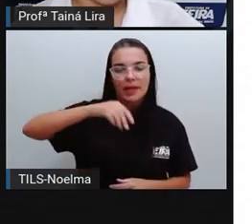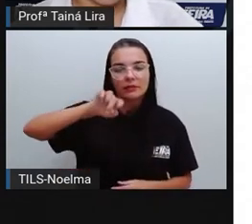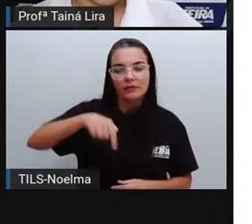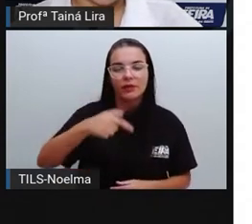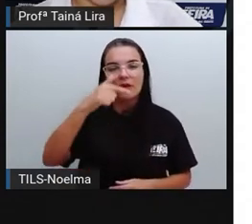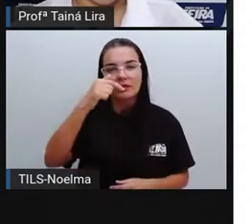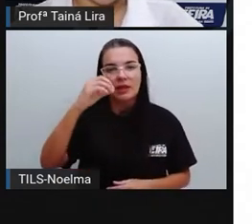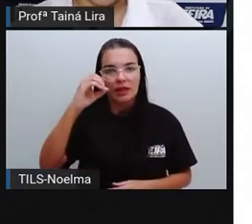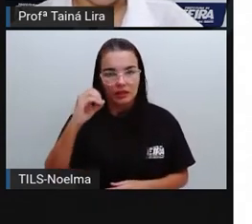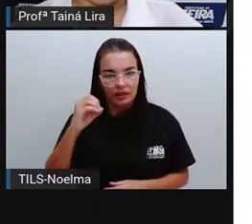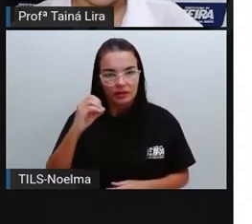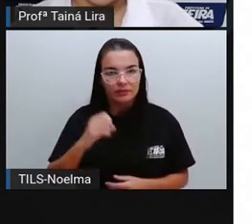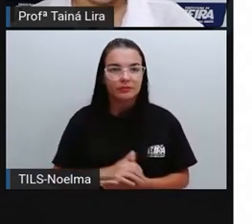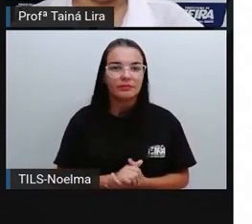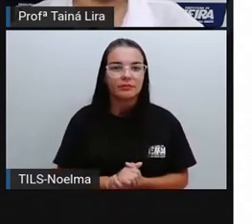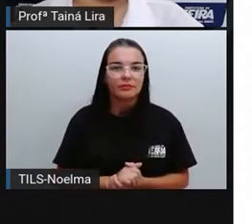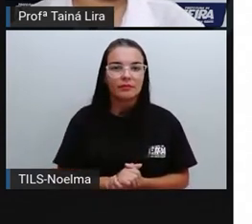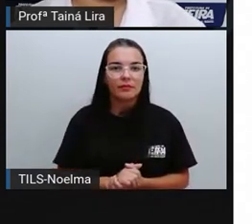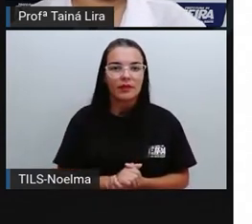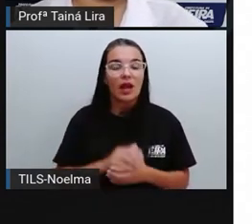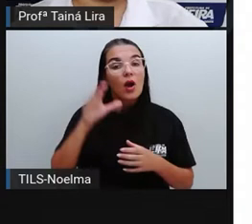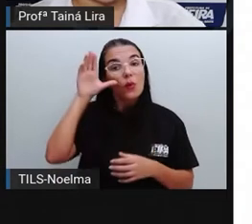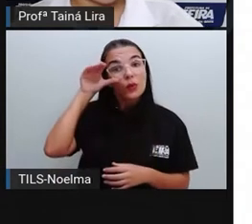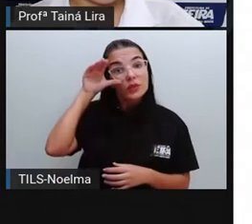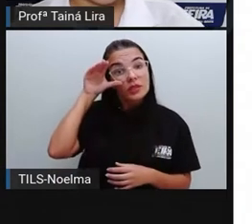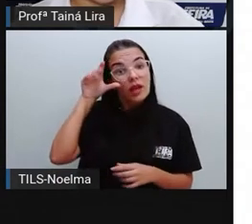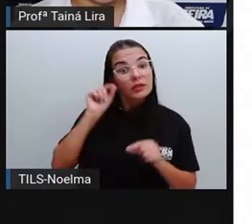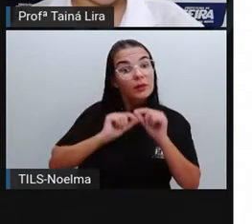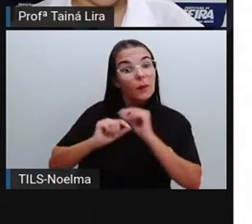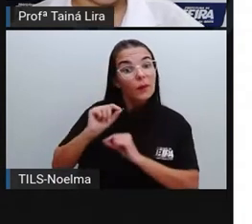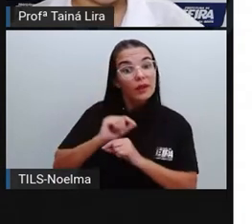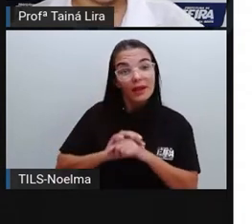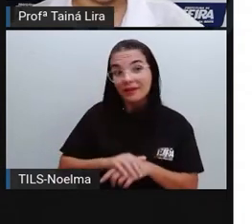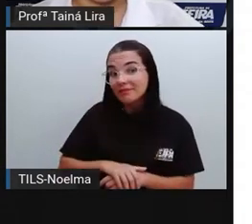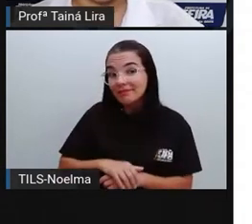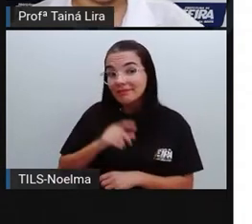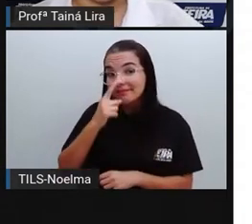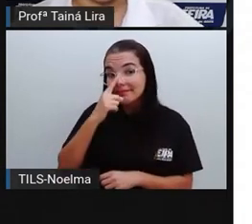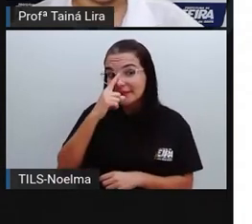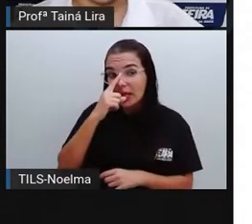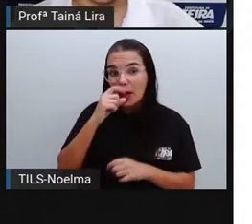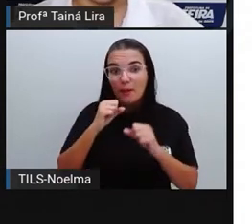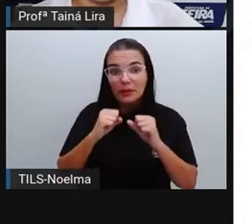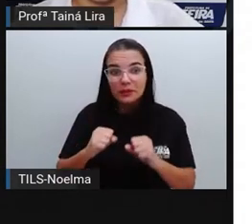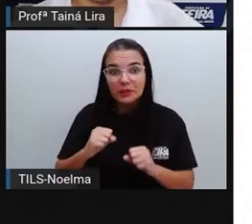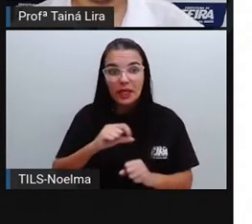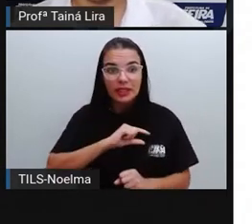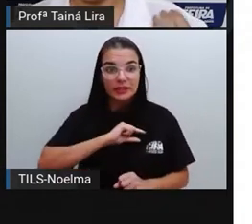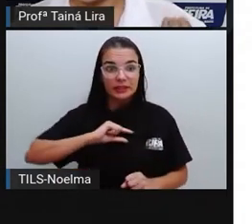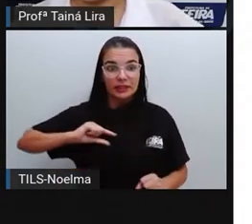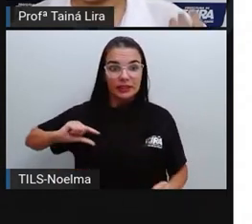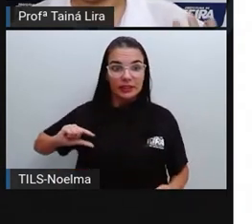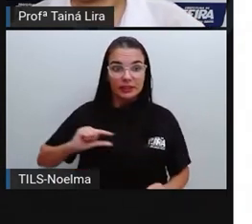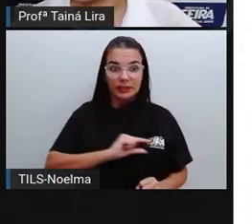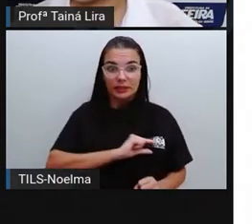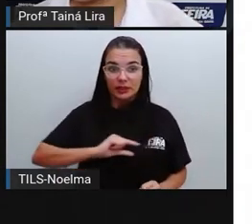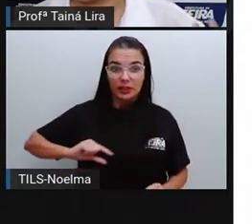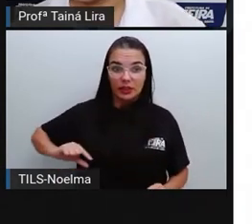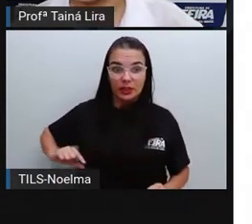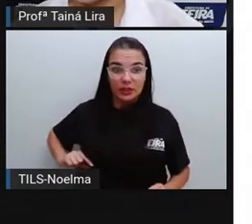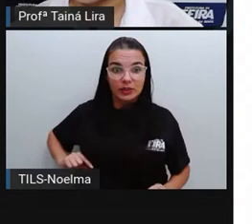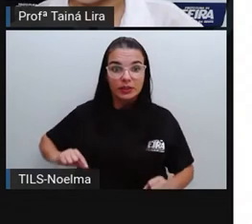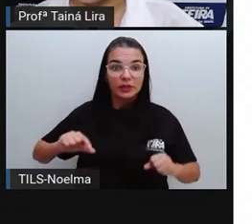70 centímetros, tá? E uma curiosidade sobre elas é que elas podem ter listras de tamanhos e